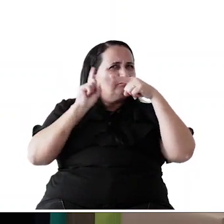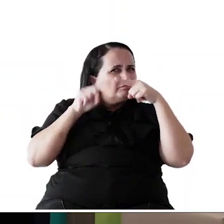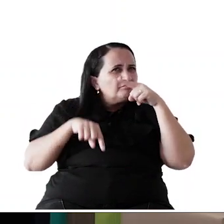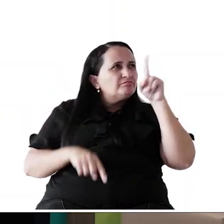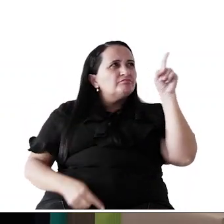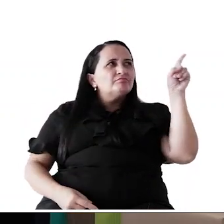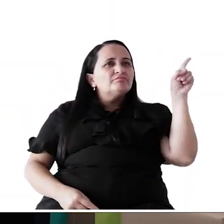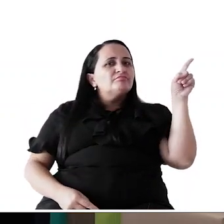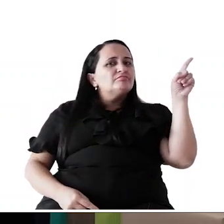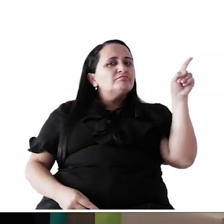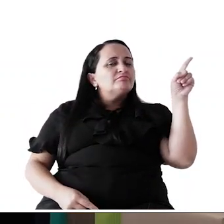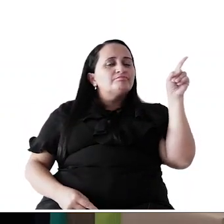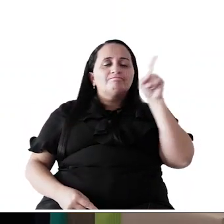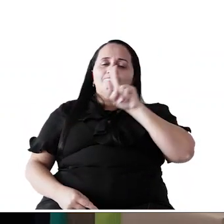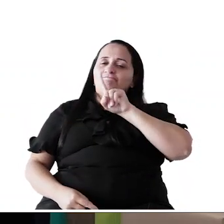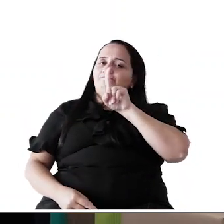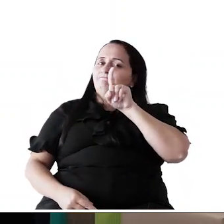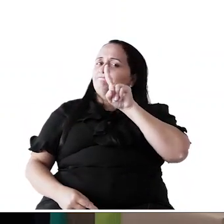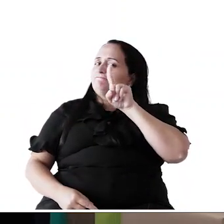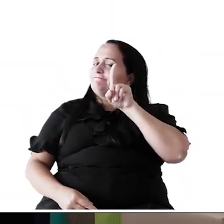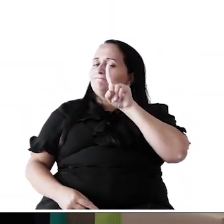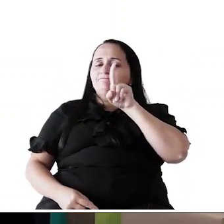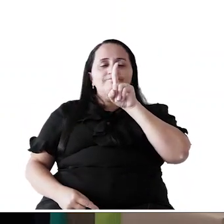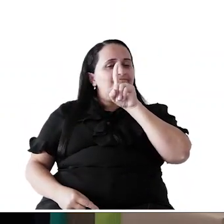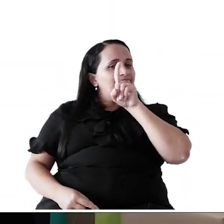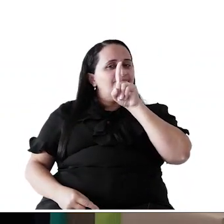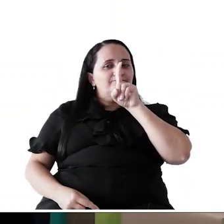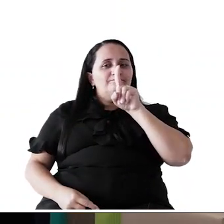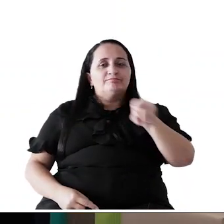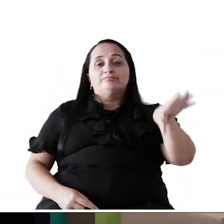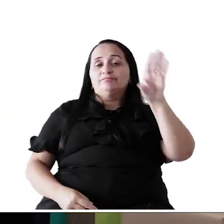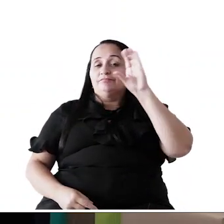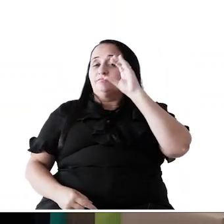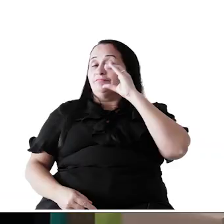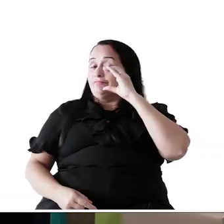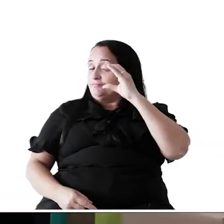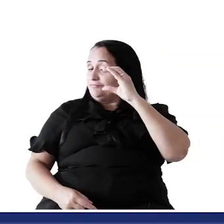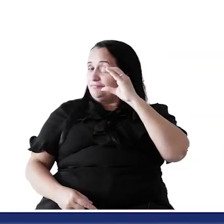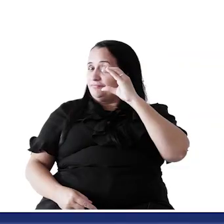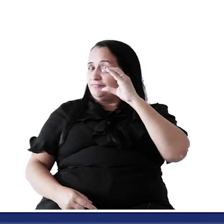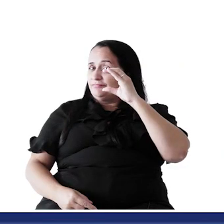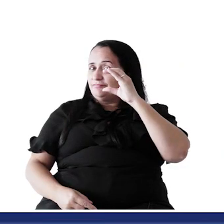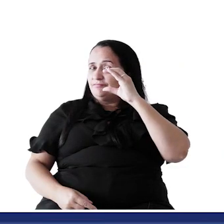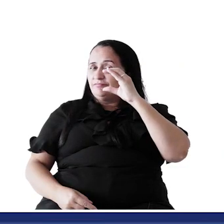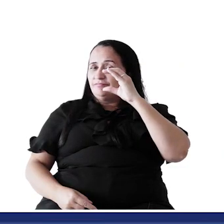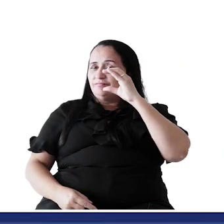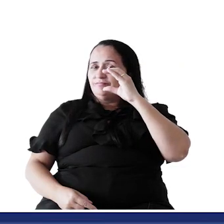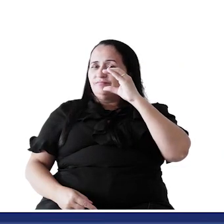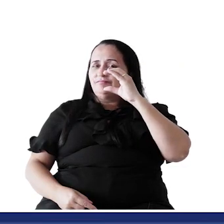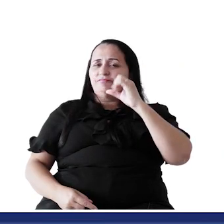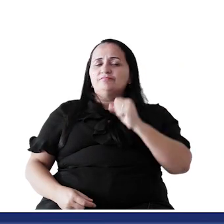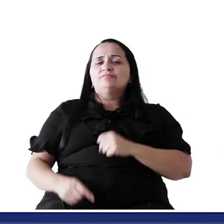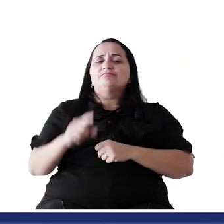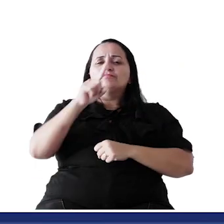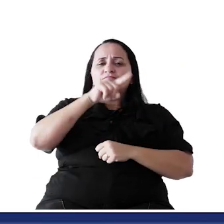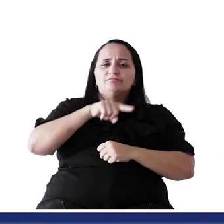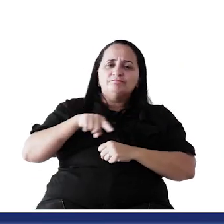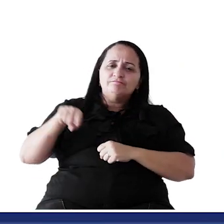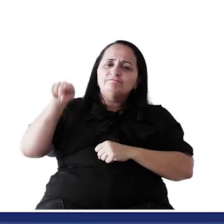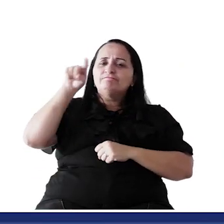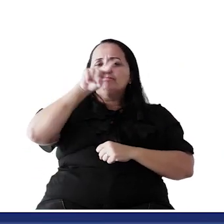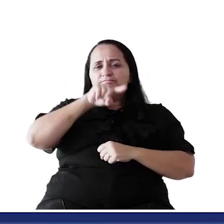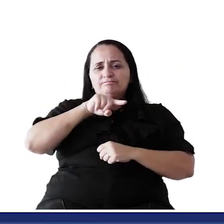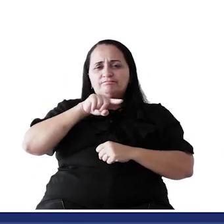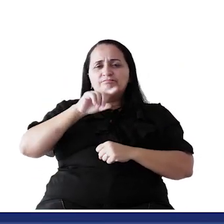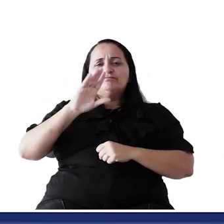3/8. Também não é a nossa resposta do problema. Letra C. Nós temos uma